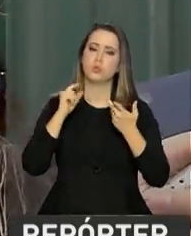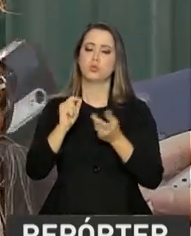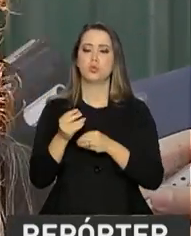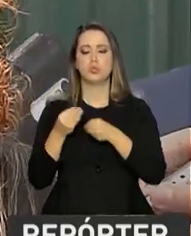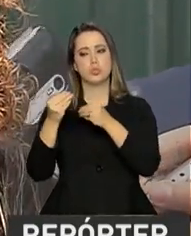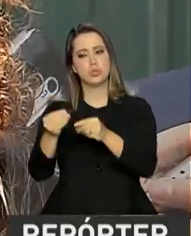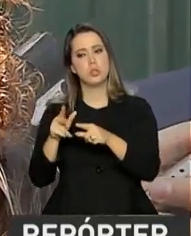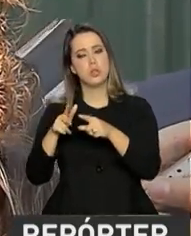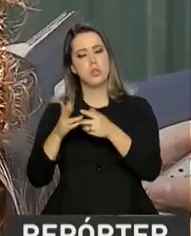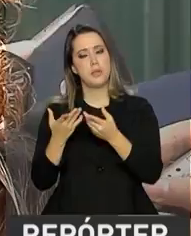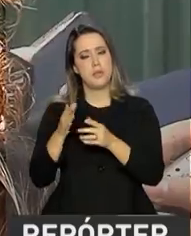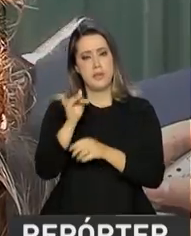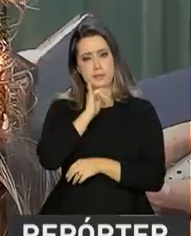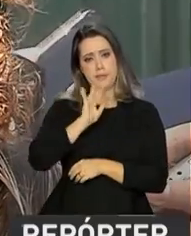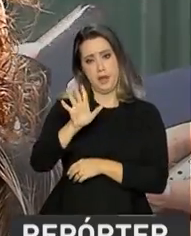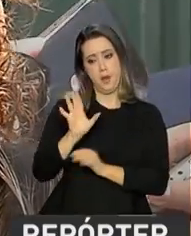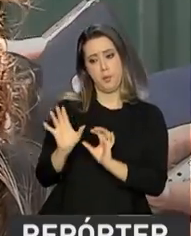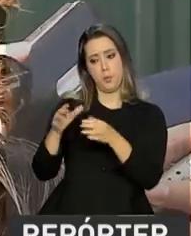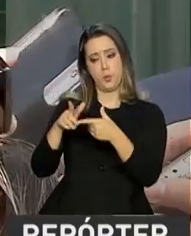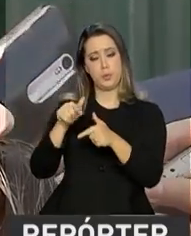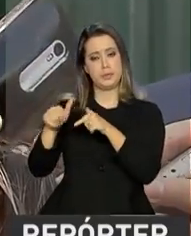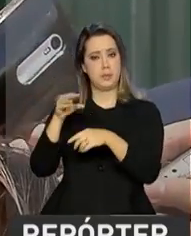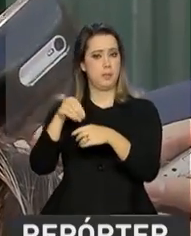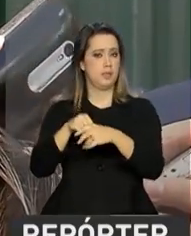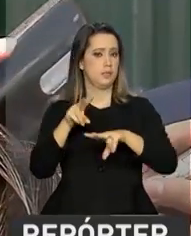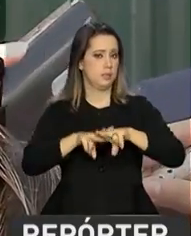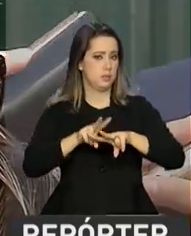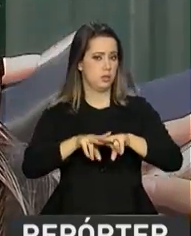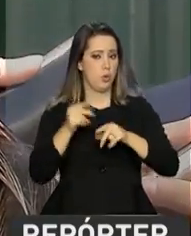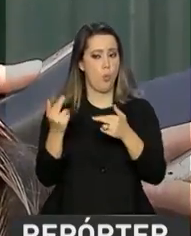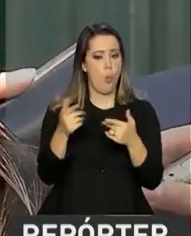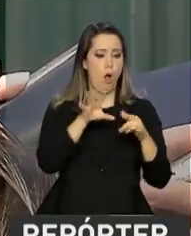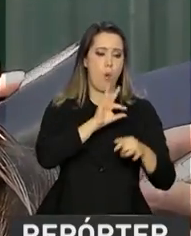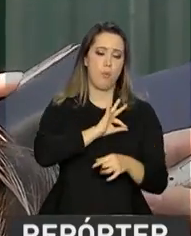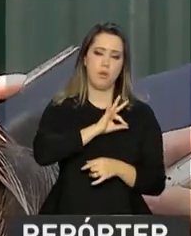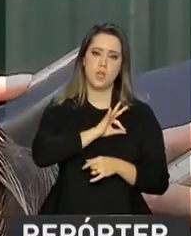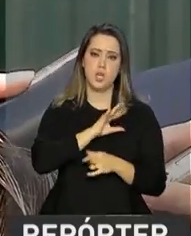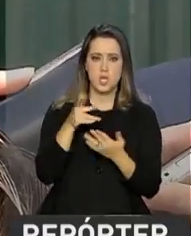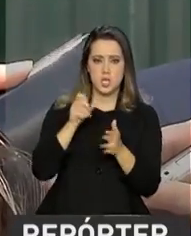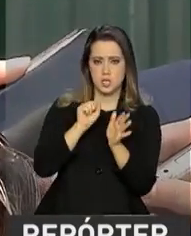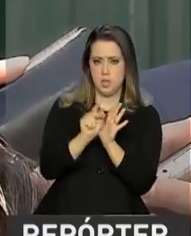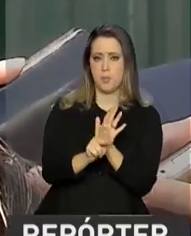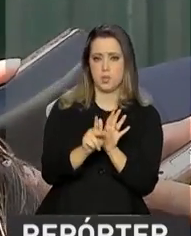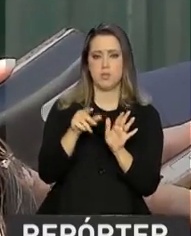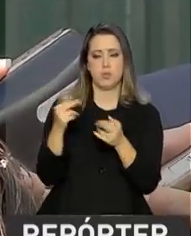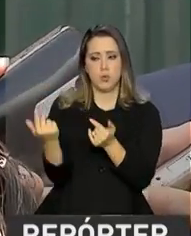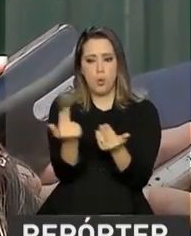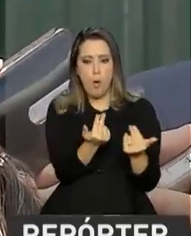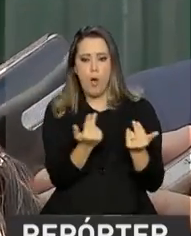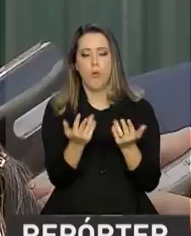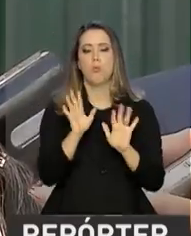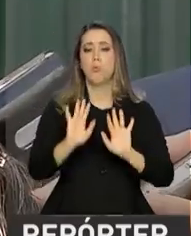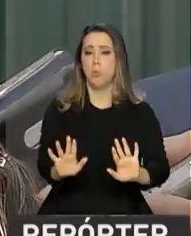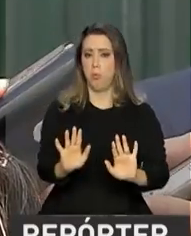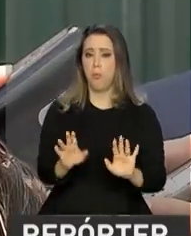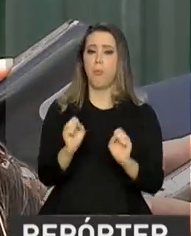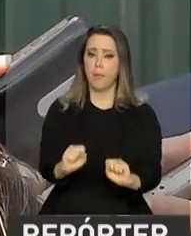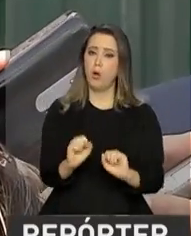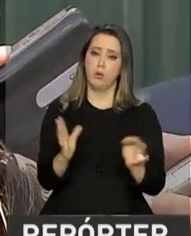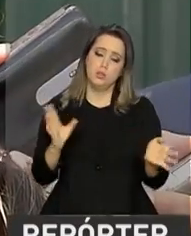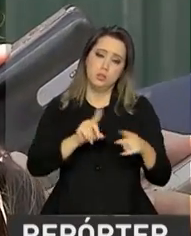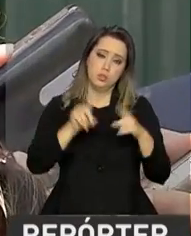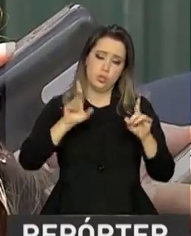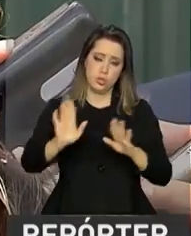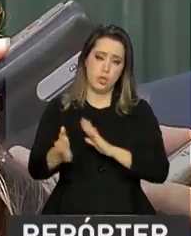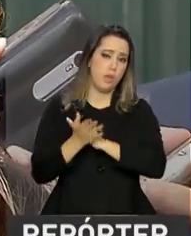conceder aos agentes penitenciários o mesmo tratamento dos policiais em termos de previdência, podemos. Né? Pois, por sinal, temos já uma manifestação de